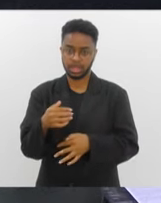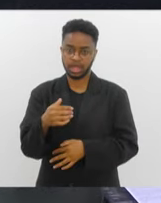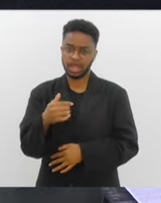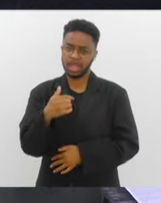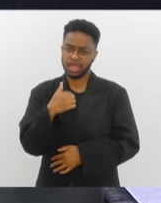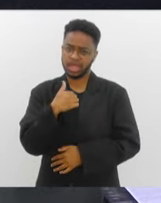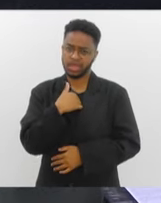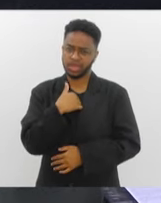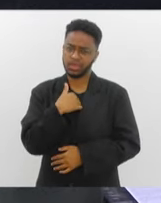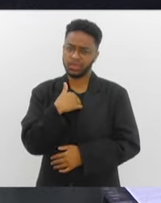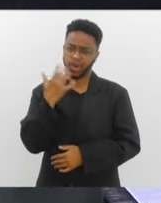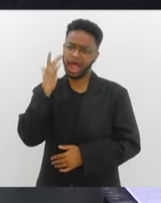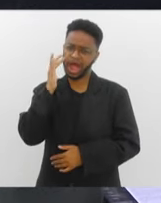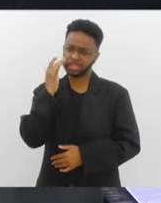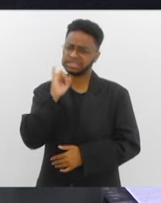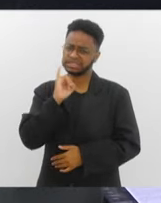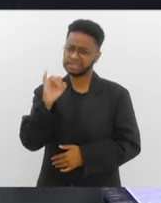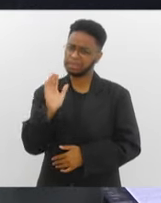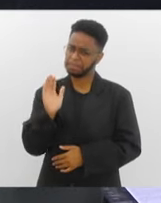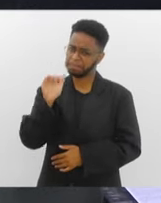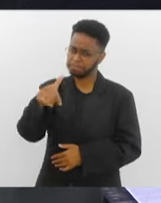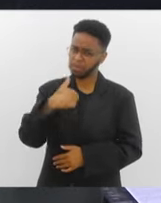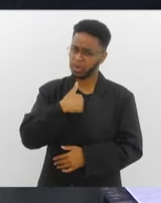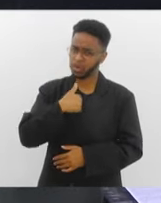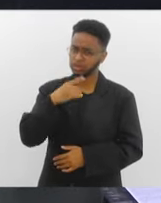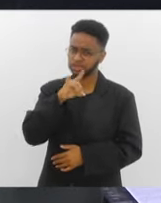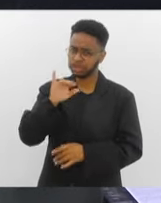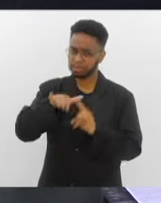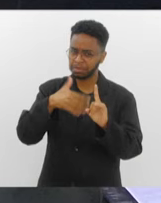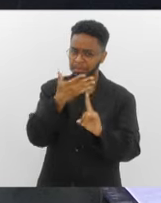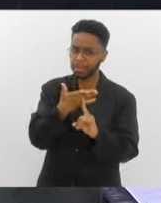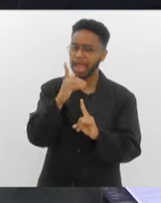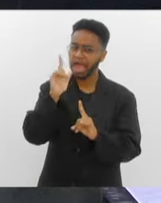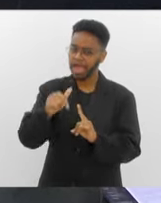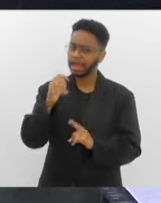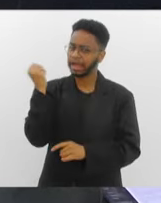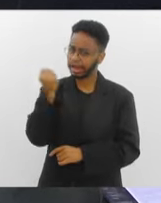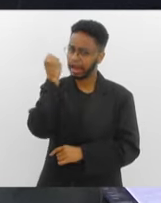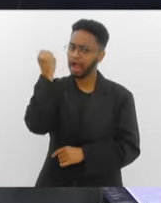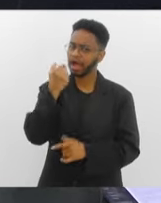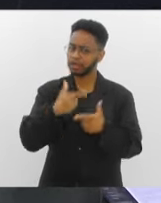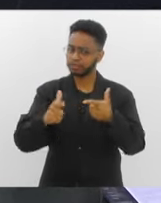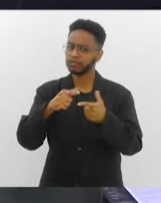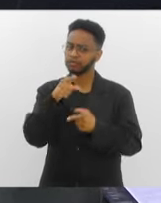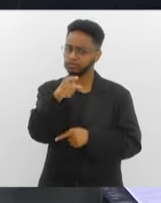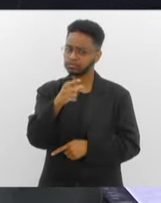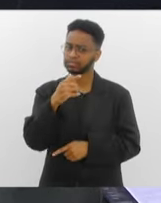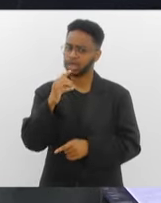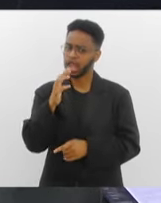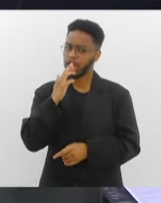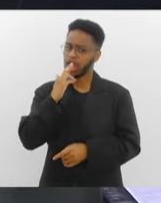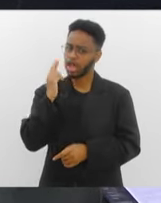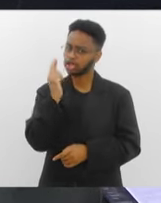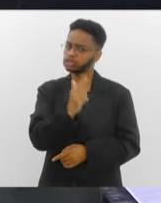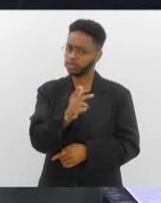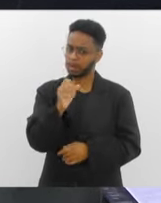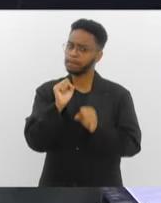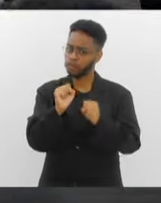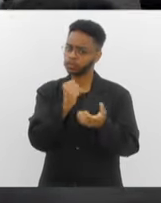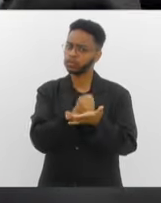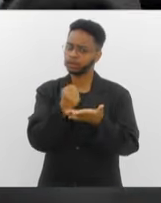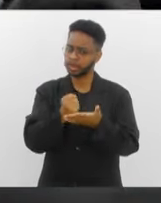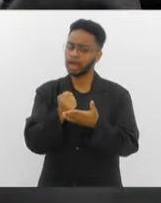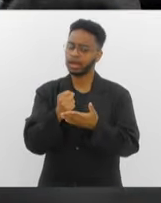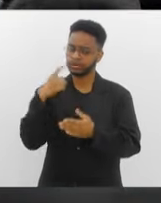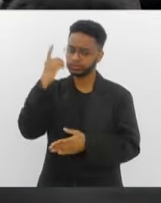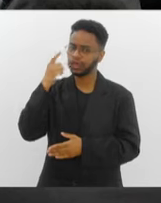meio ambiente uma desfeita gravíssima. Gravíssima. Vossa Excelência vai responder. Pode contratar um advogado. Não